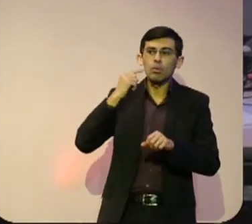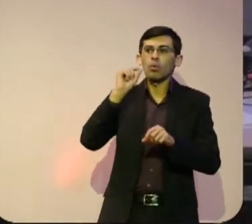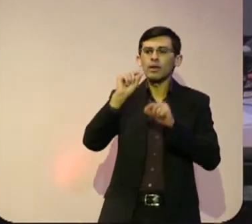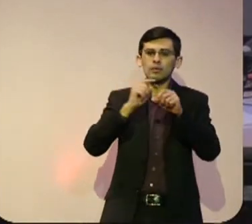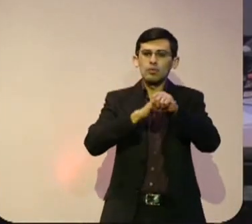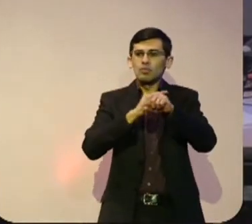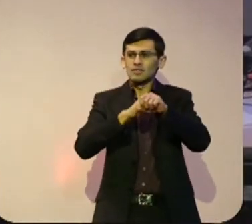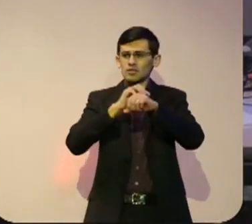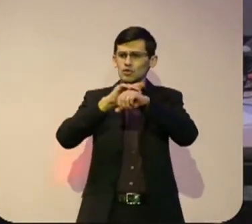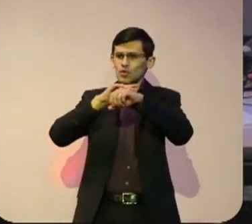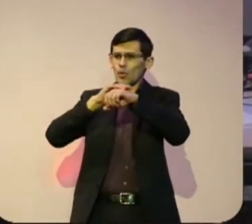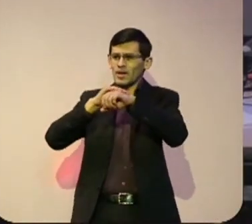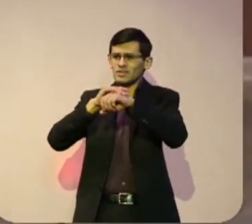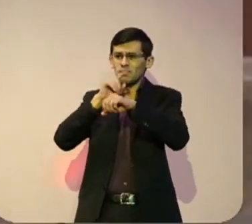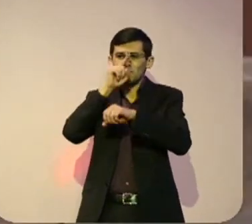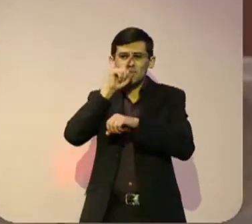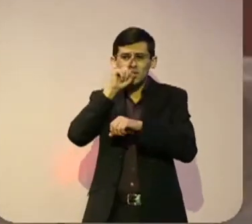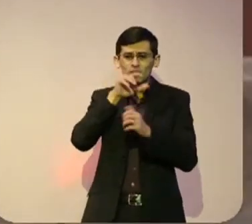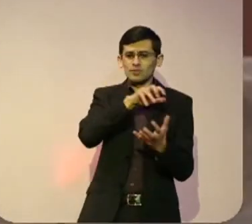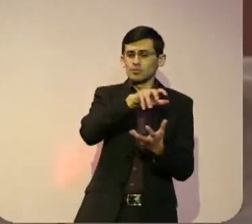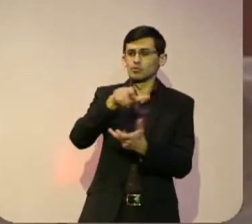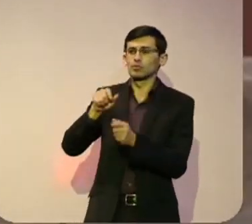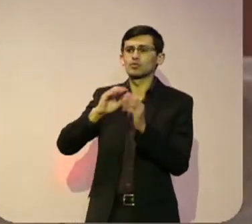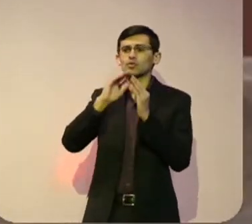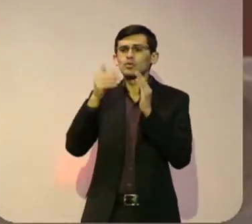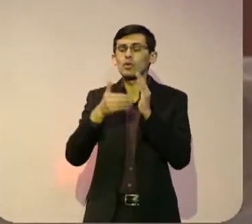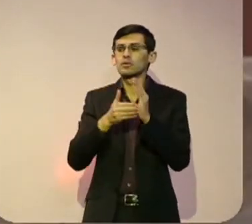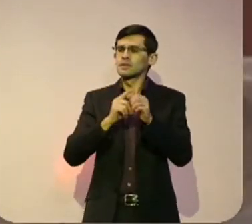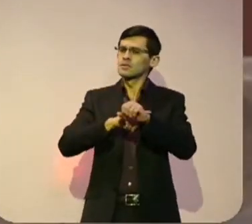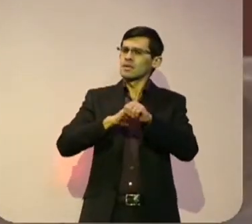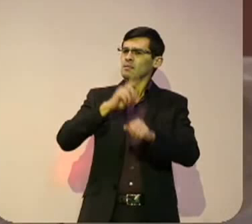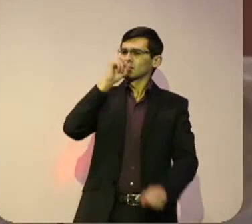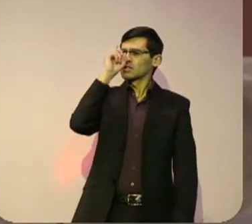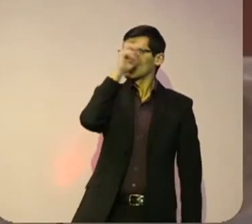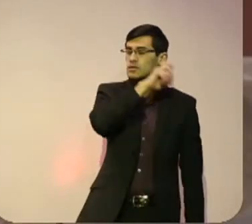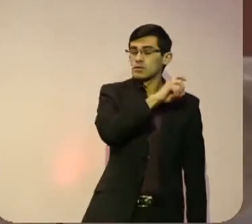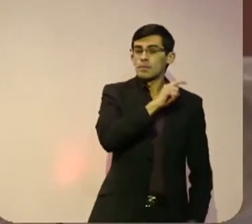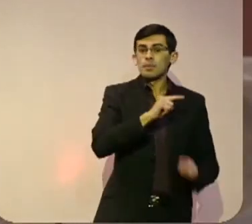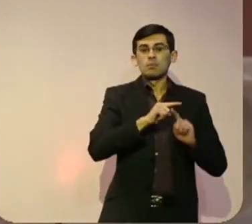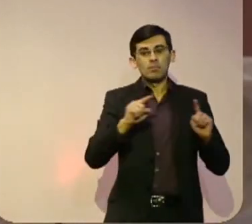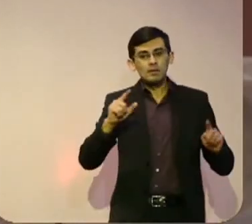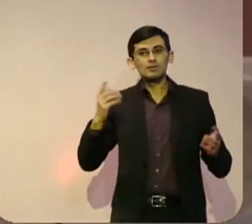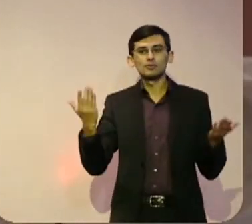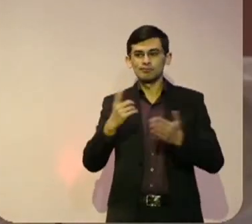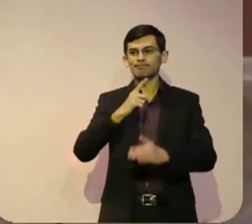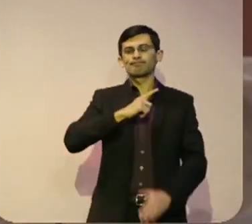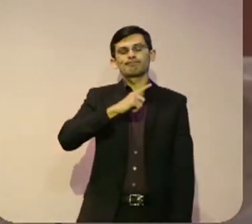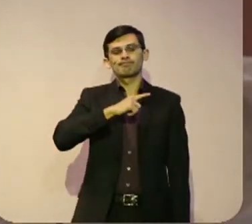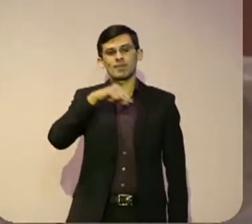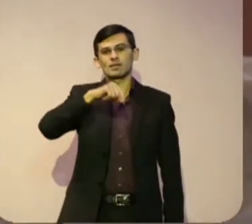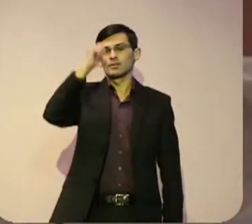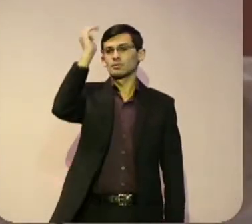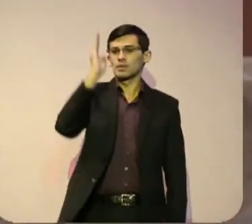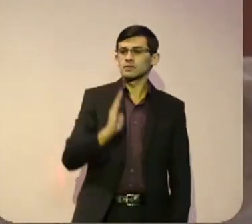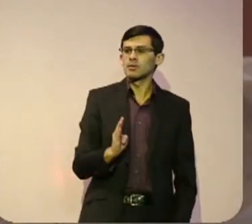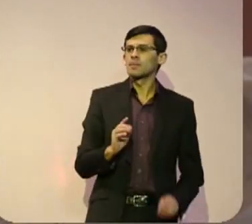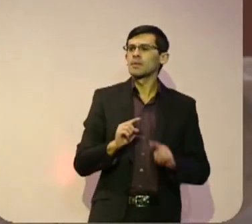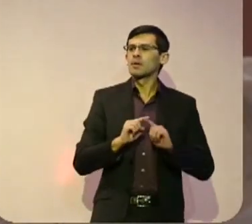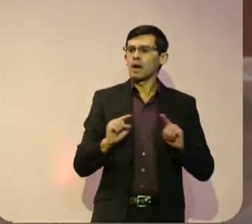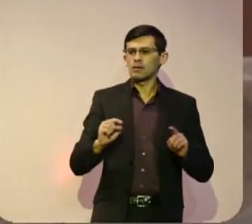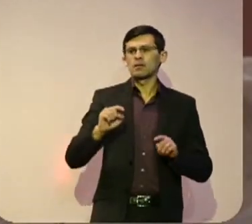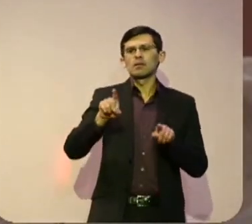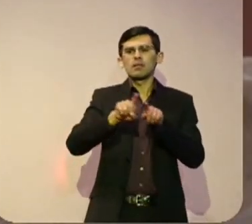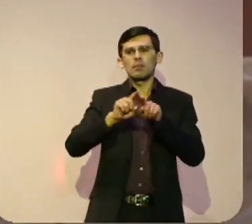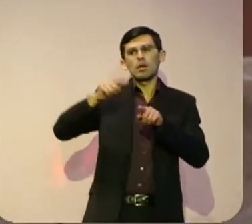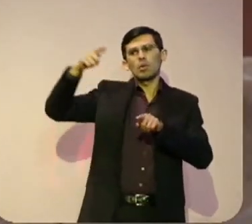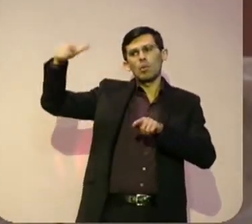no meio de uma enfermidade como essa, de um tempo como esse, mas assim nós vivemos. E olha, não é só no Brasil, a